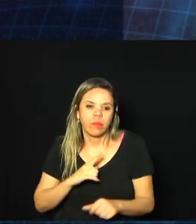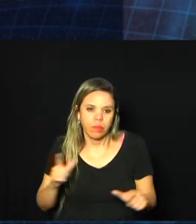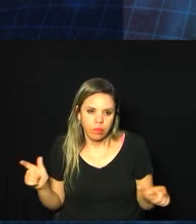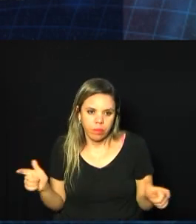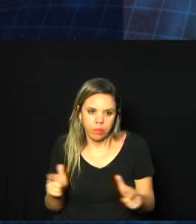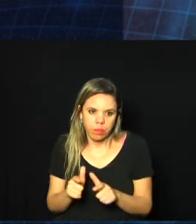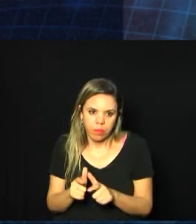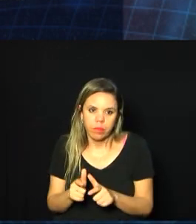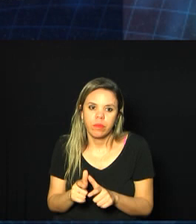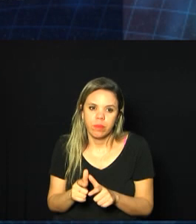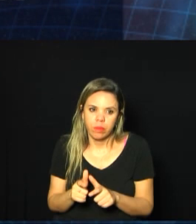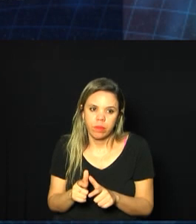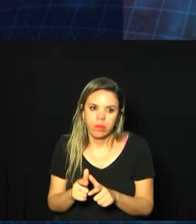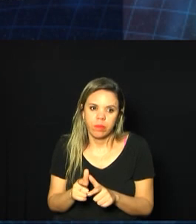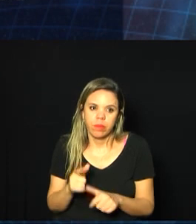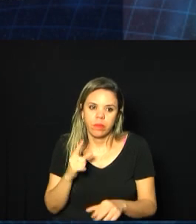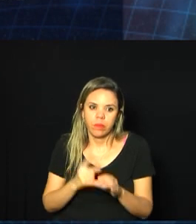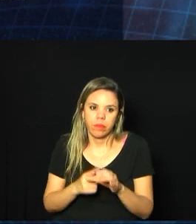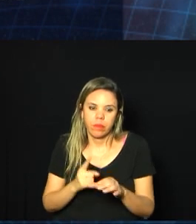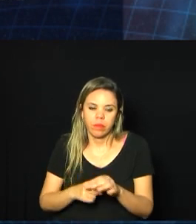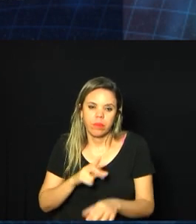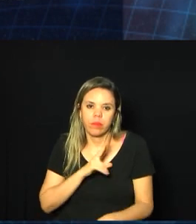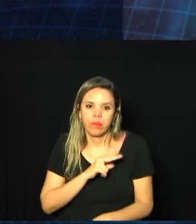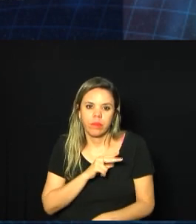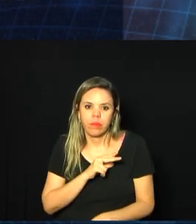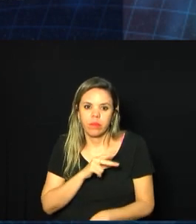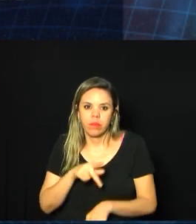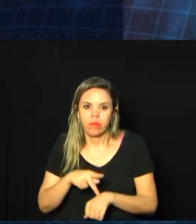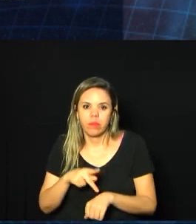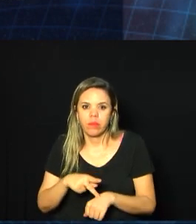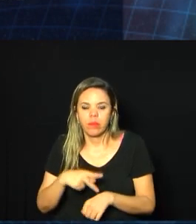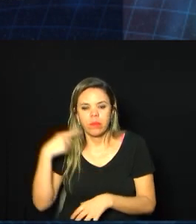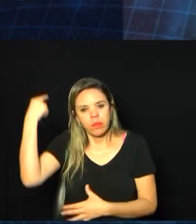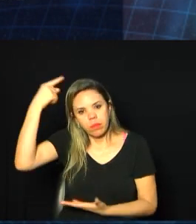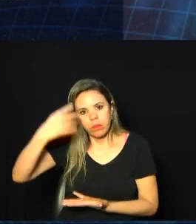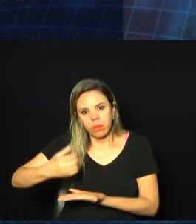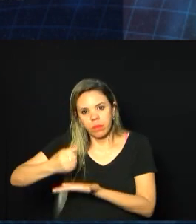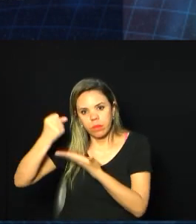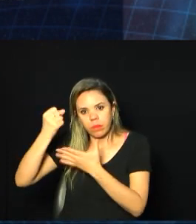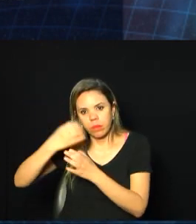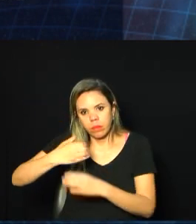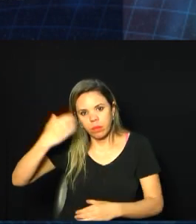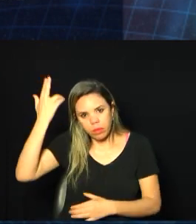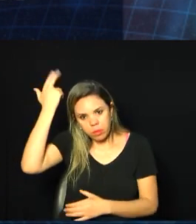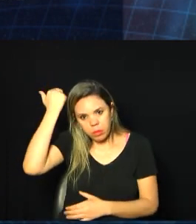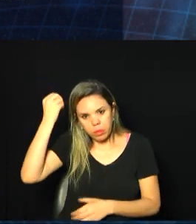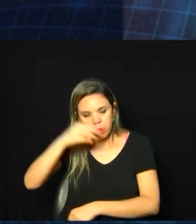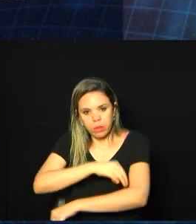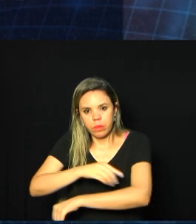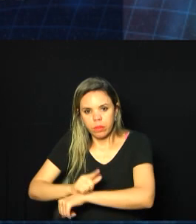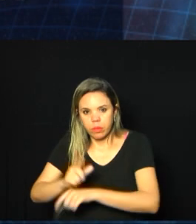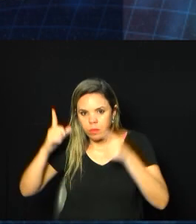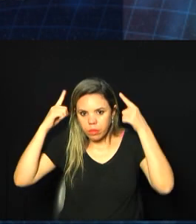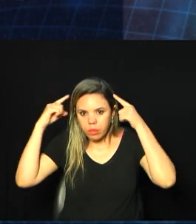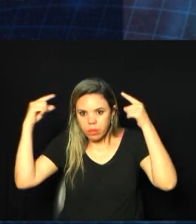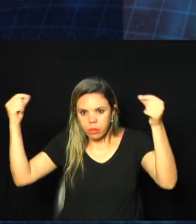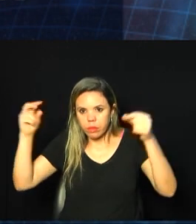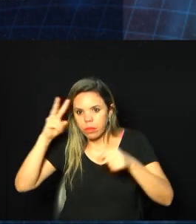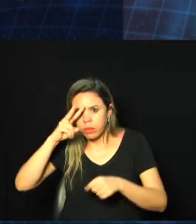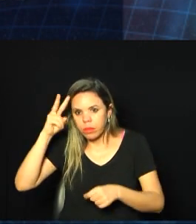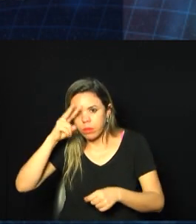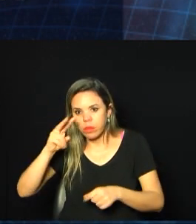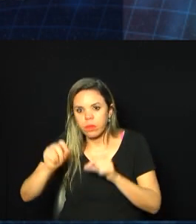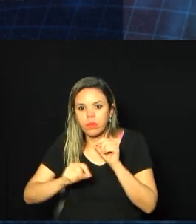sequência Jaguariúna, Cosmópolis, Arthur Nogueira, Pedreira, Santo Antônio de Poço, Engenheiro Coelho, Morungaba e Olambra.